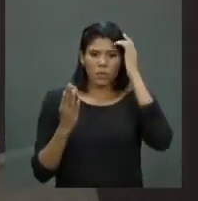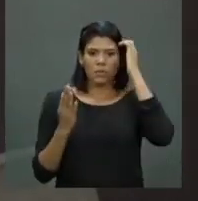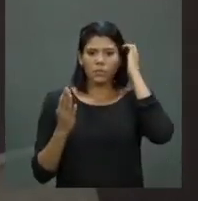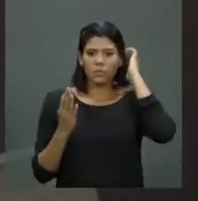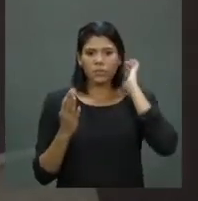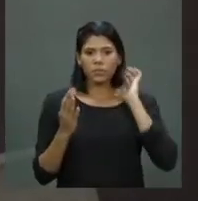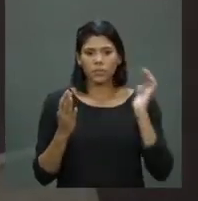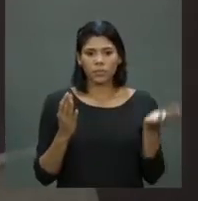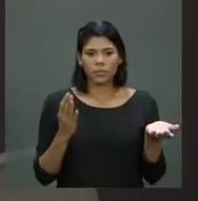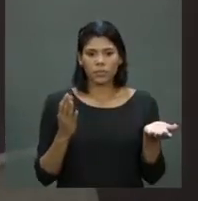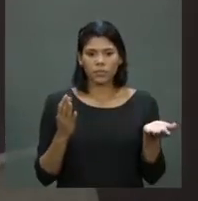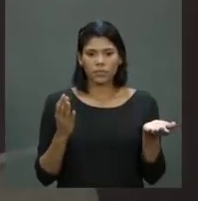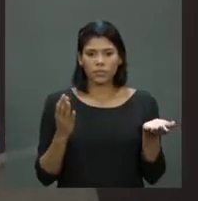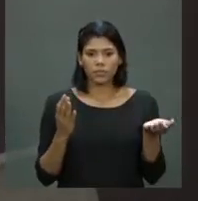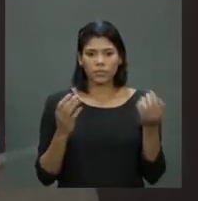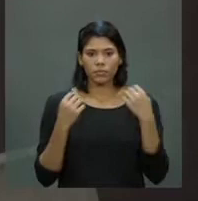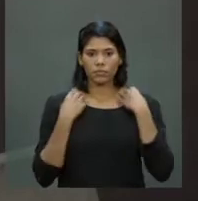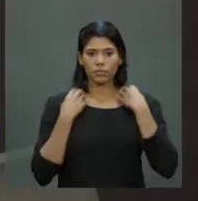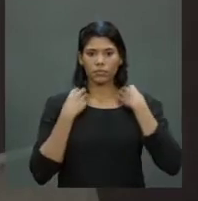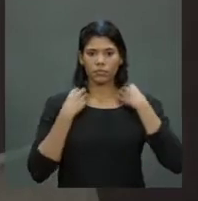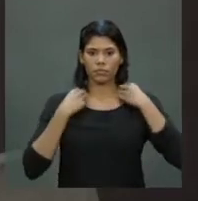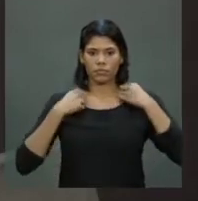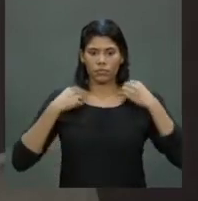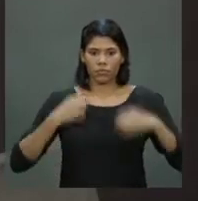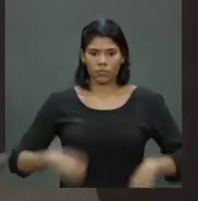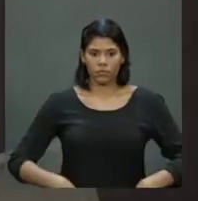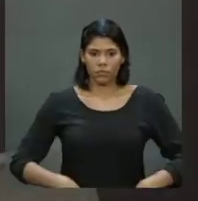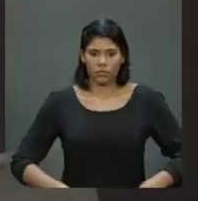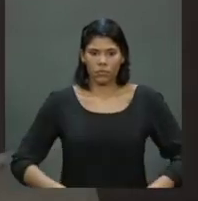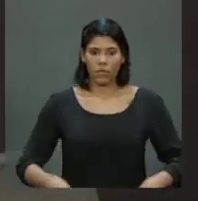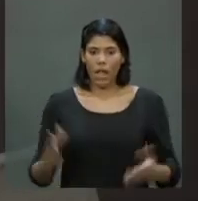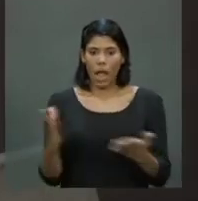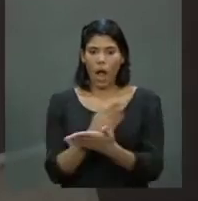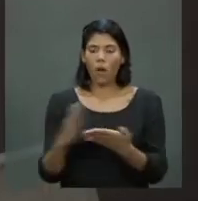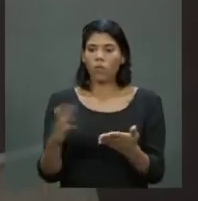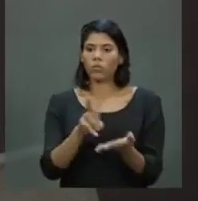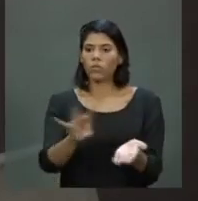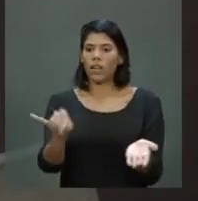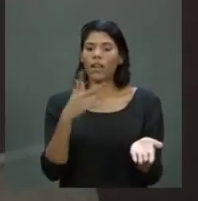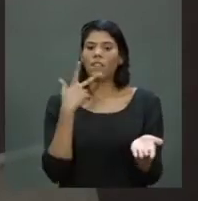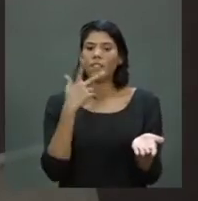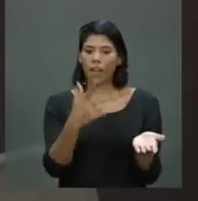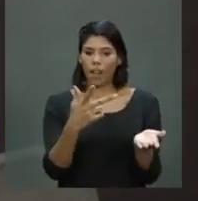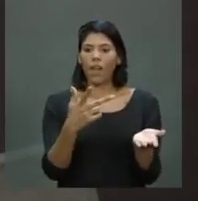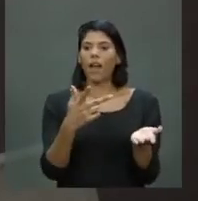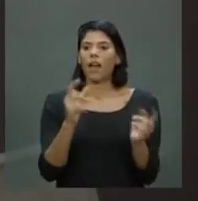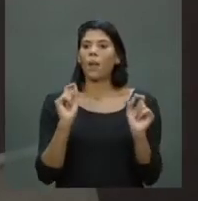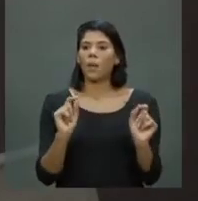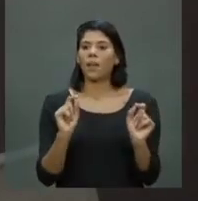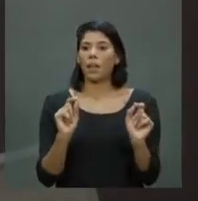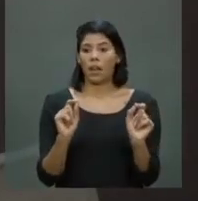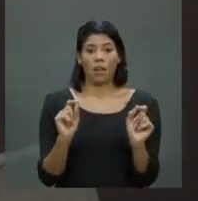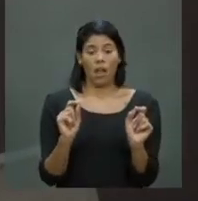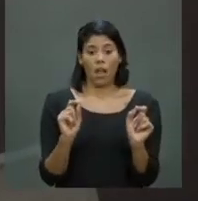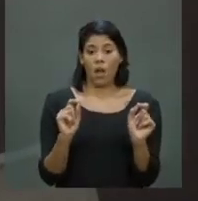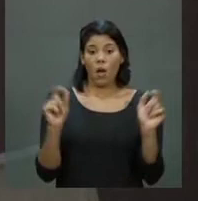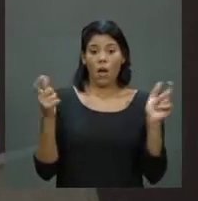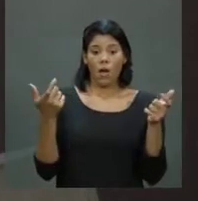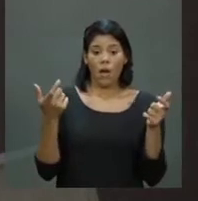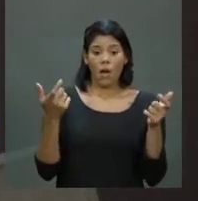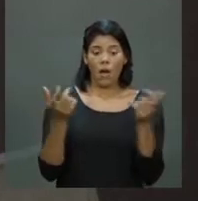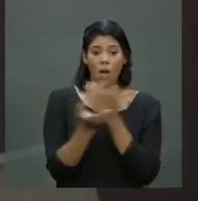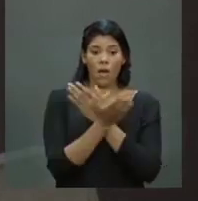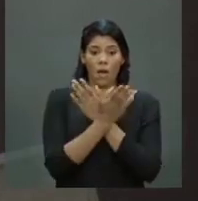os próceres do governo vão dizer que decresceu o desemprego, mas eles não dizem toda a verdade, porque cresceu o número